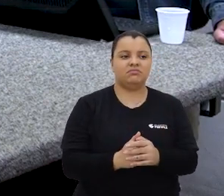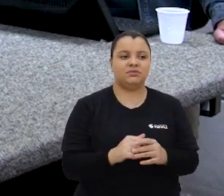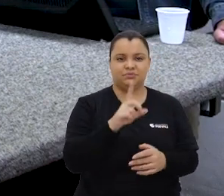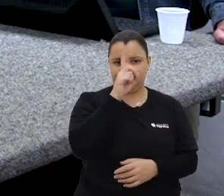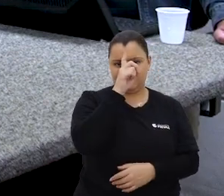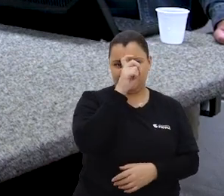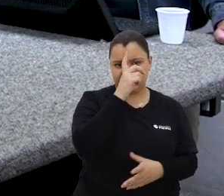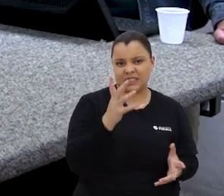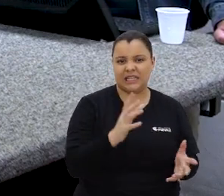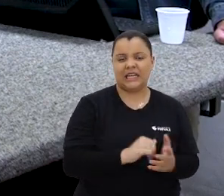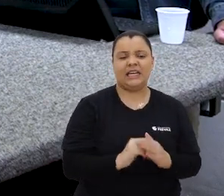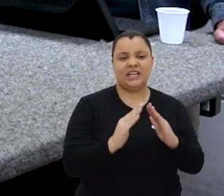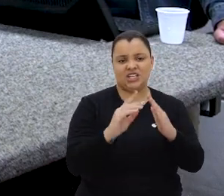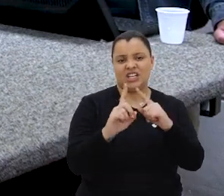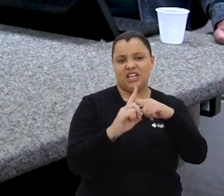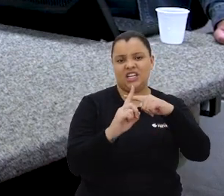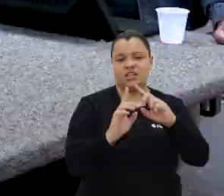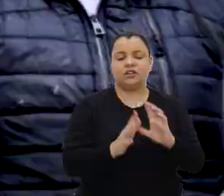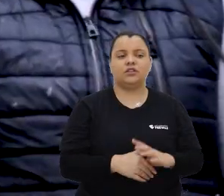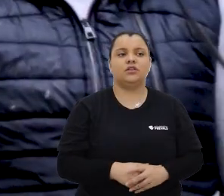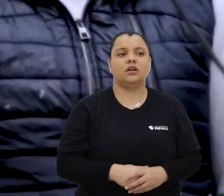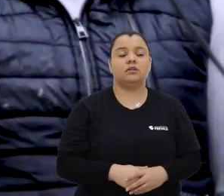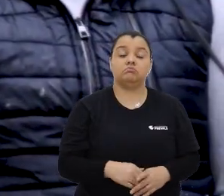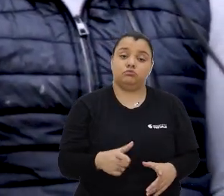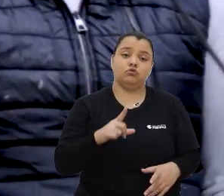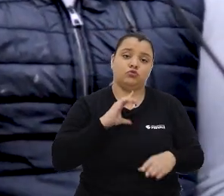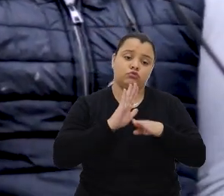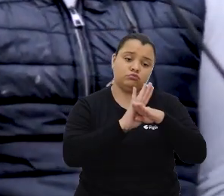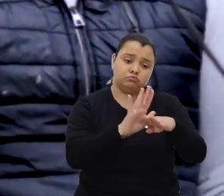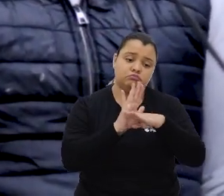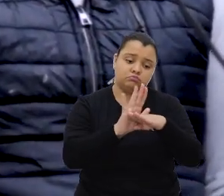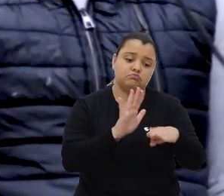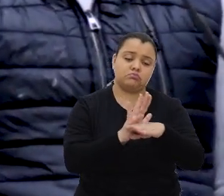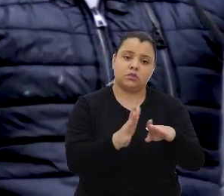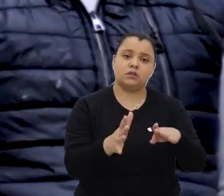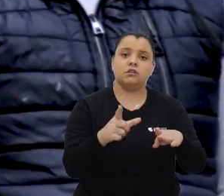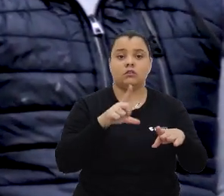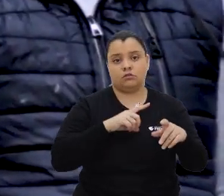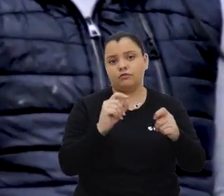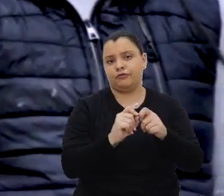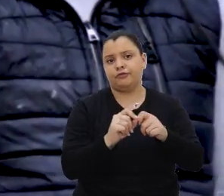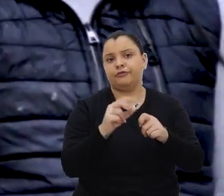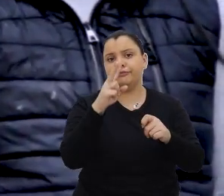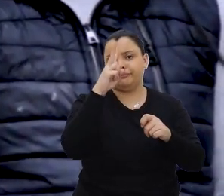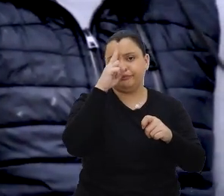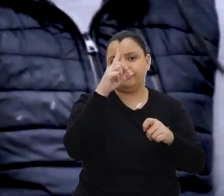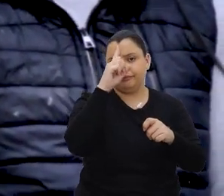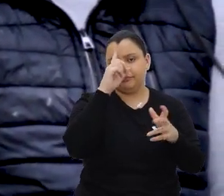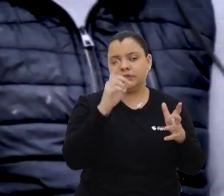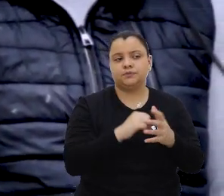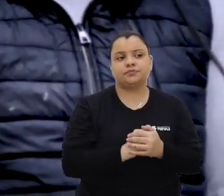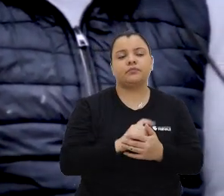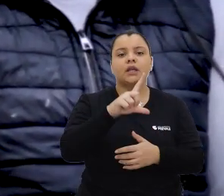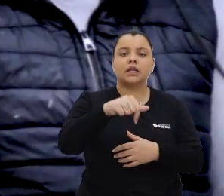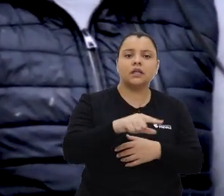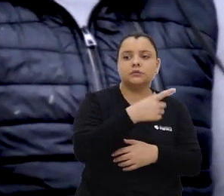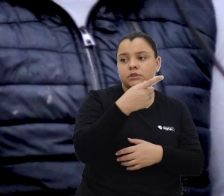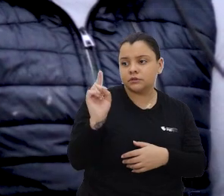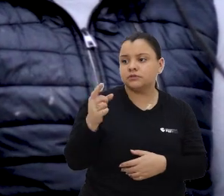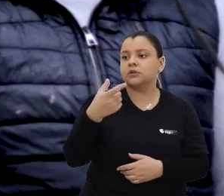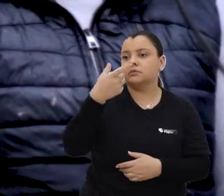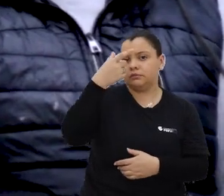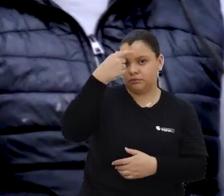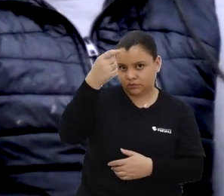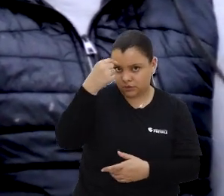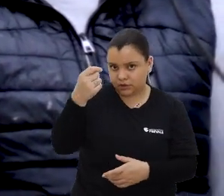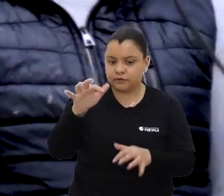onde consegui ter todo o auxílio e fazer o meu ensino fundamental e médio. E aí vim para a Universidade Fevale